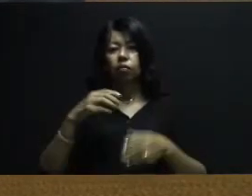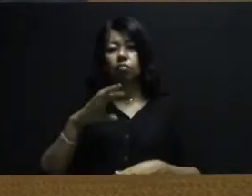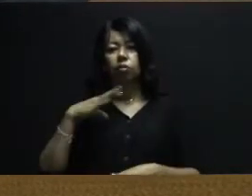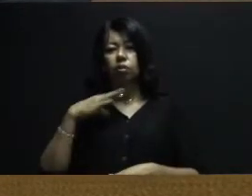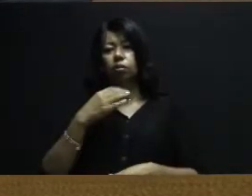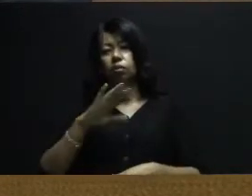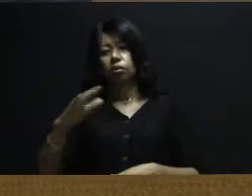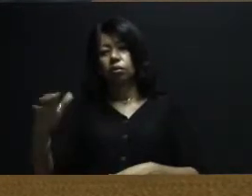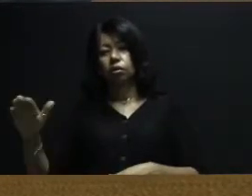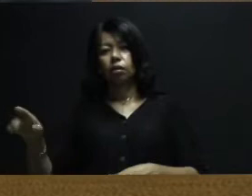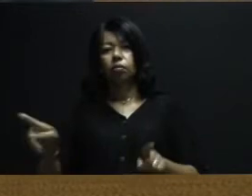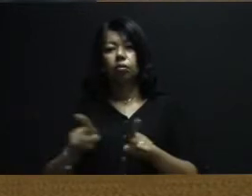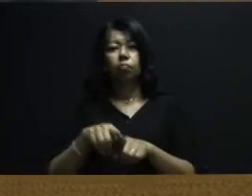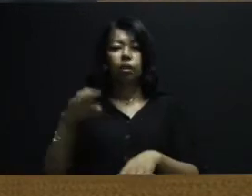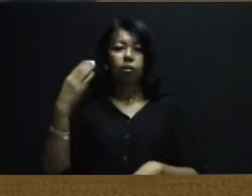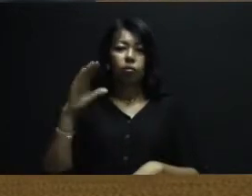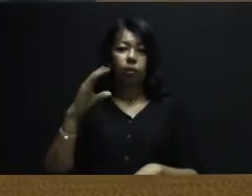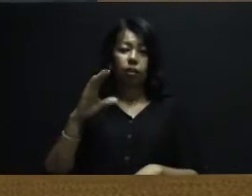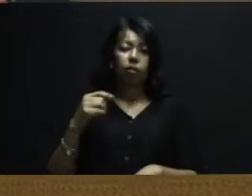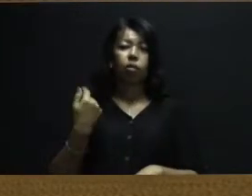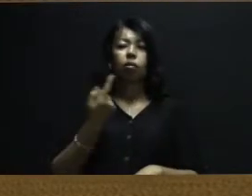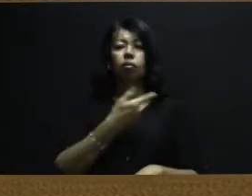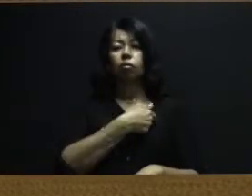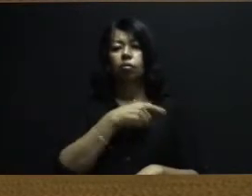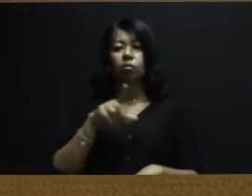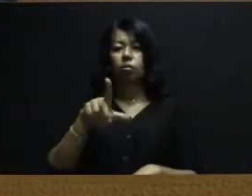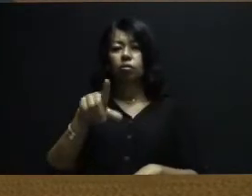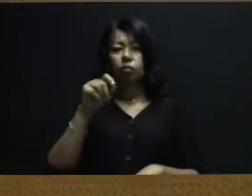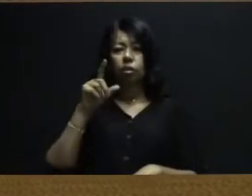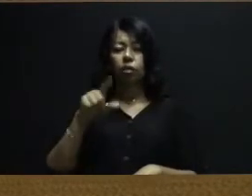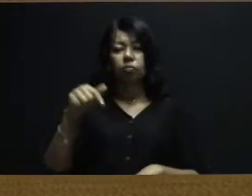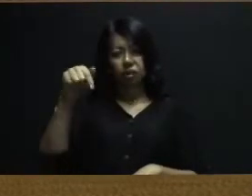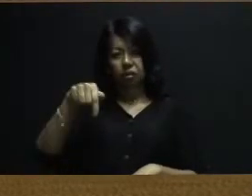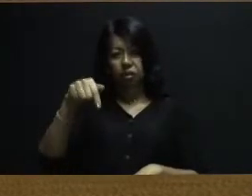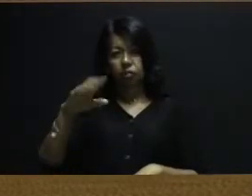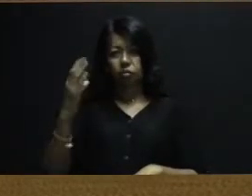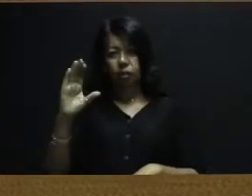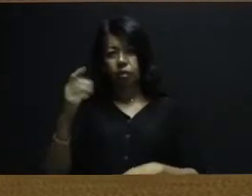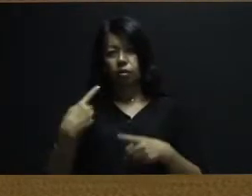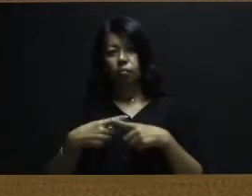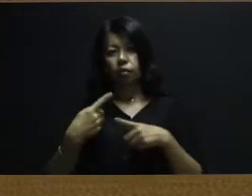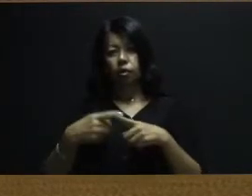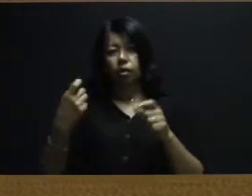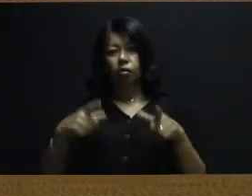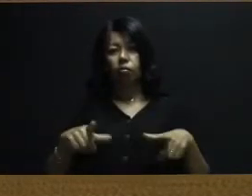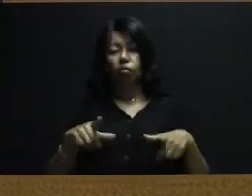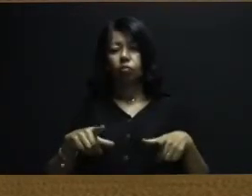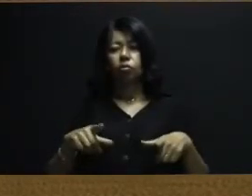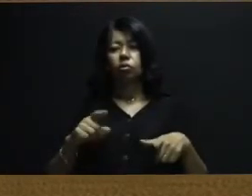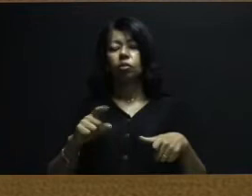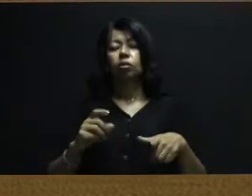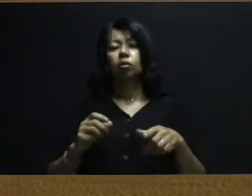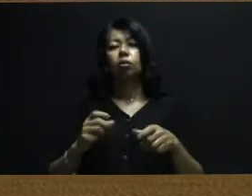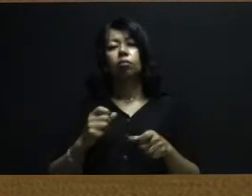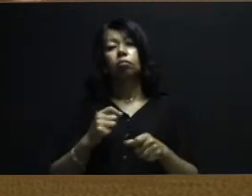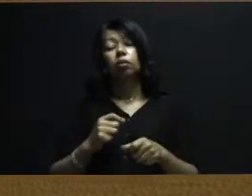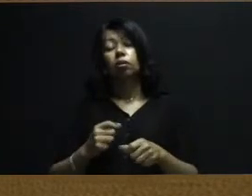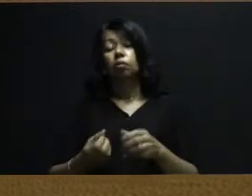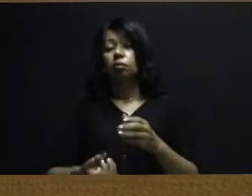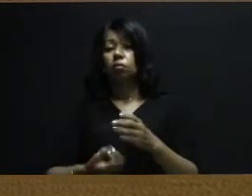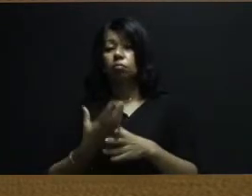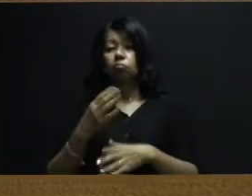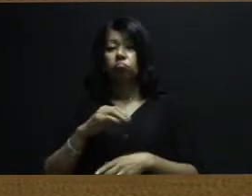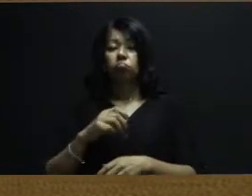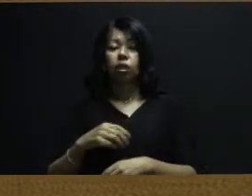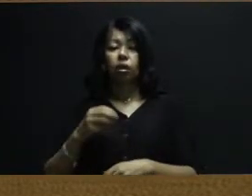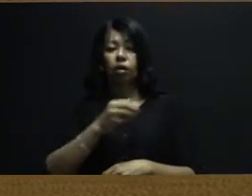e em Cubatão. E nós preferimos deixar para Cubatão, porque onde ele foi, onde ele construiu a carreira dele.